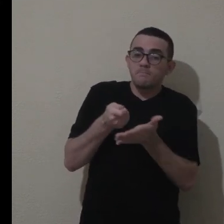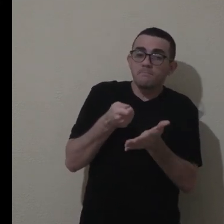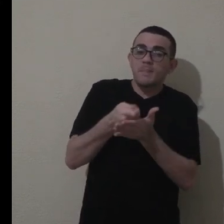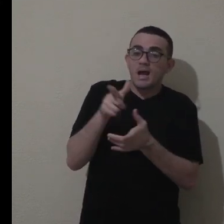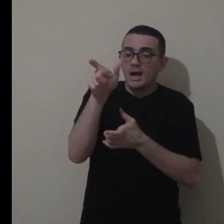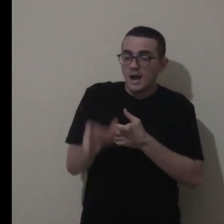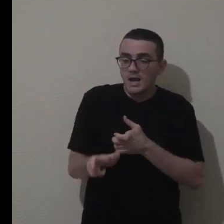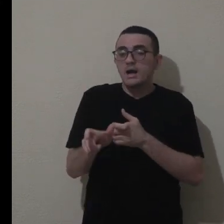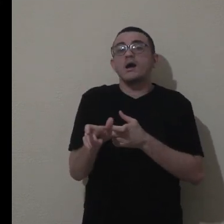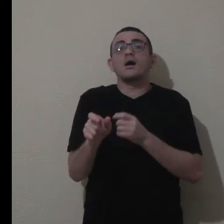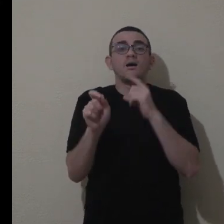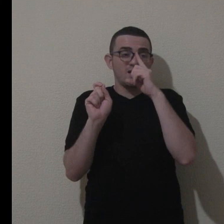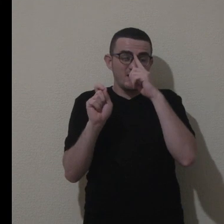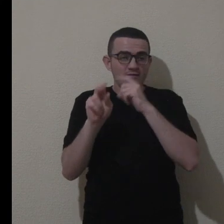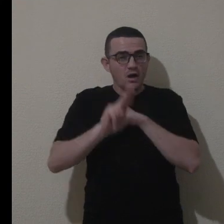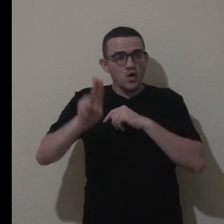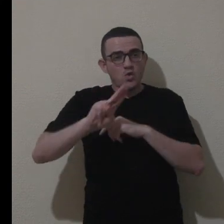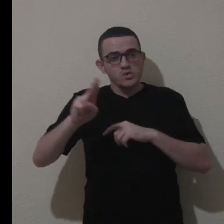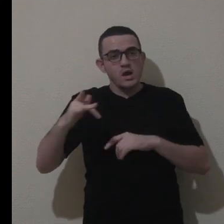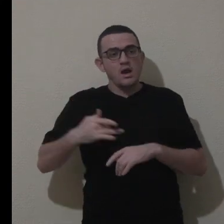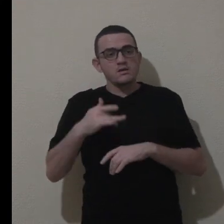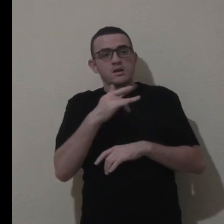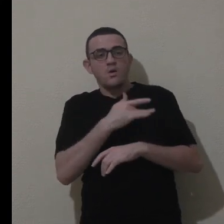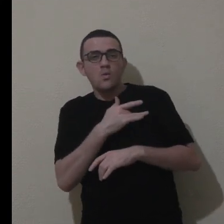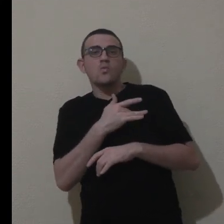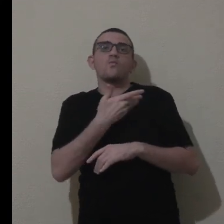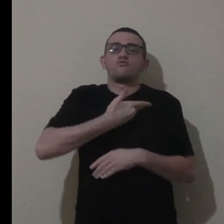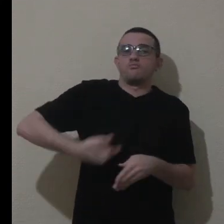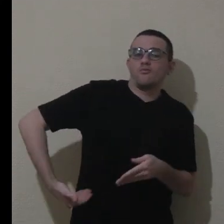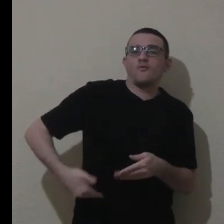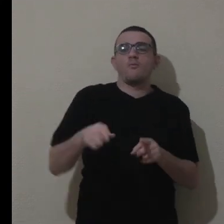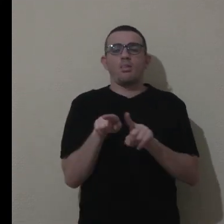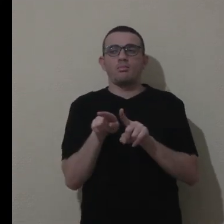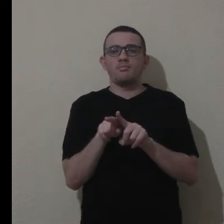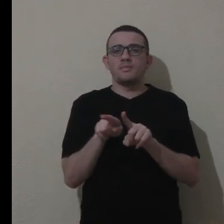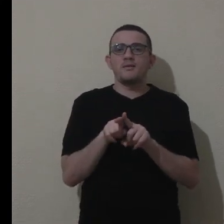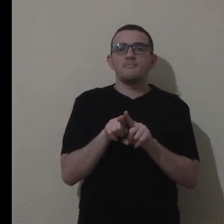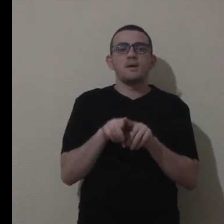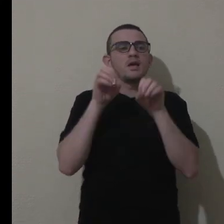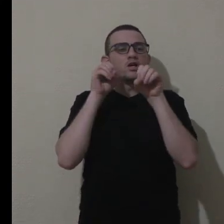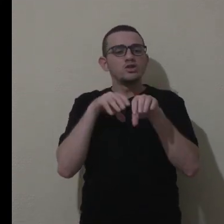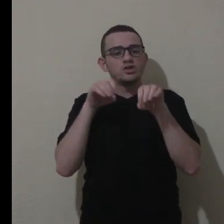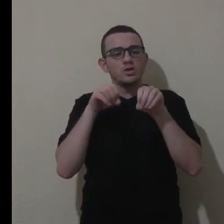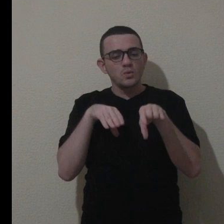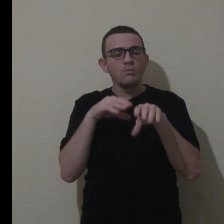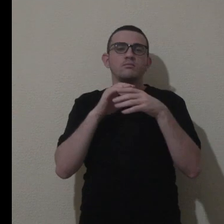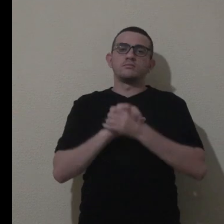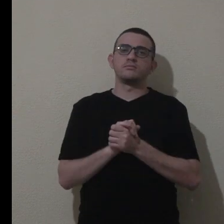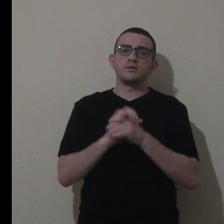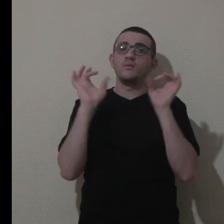cima dessa pessoa que vai consumir de saúde pública, de educação